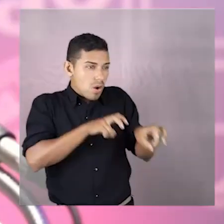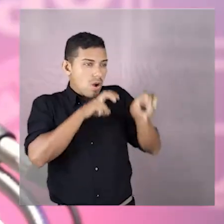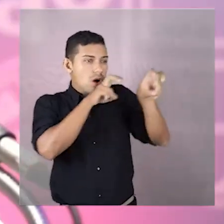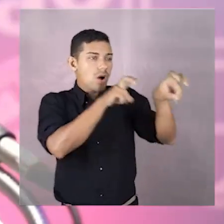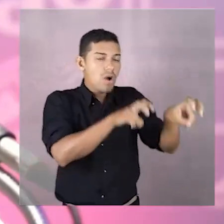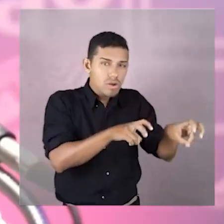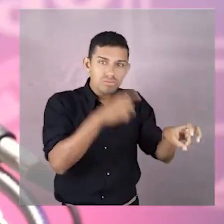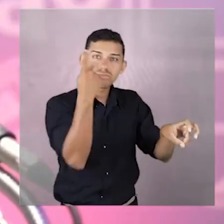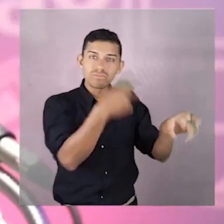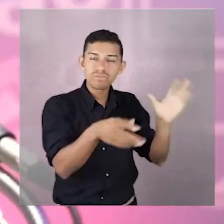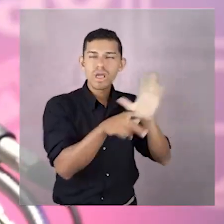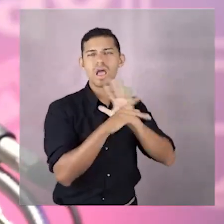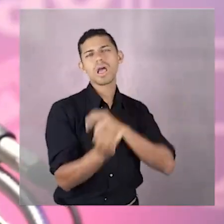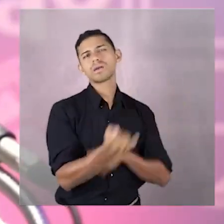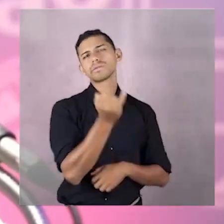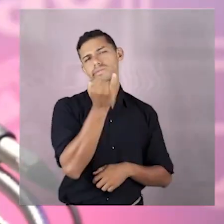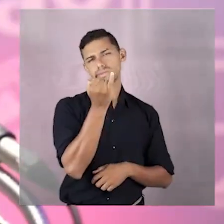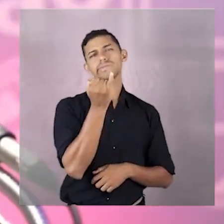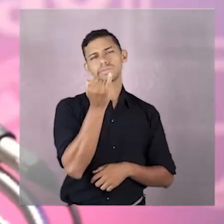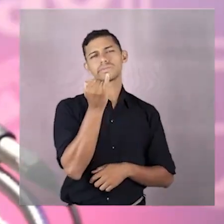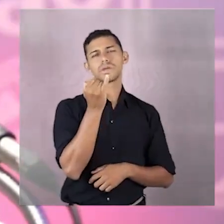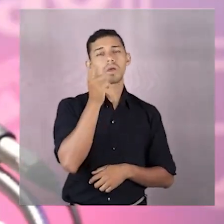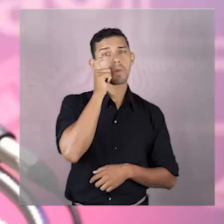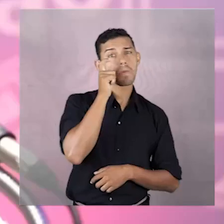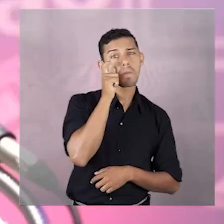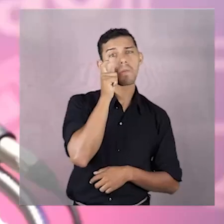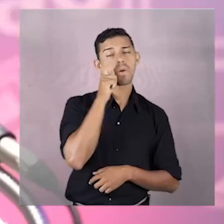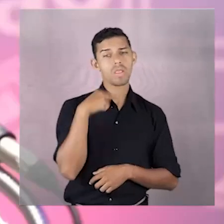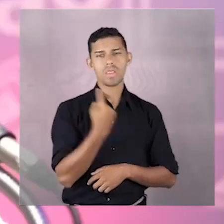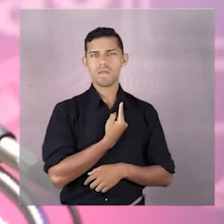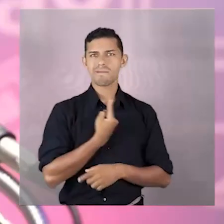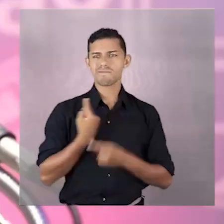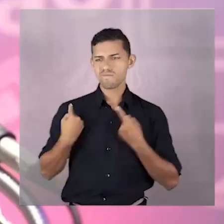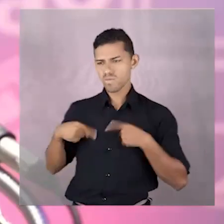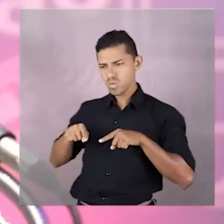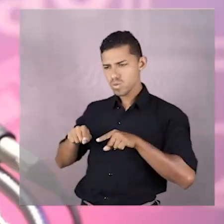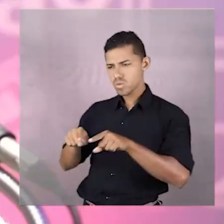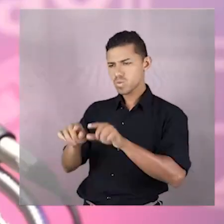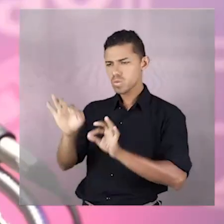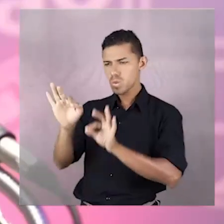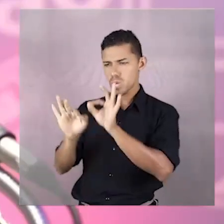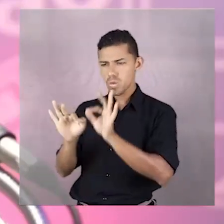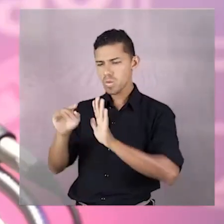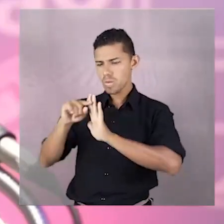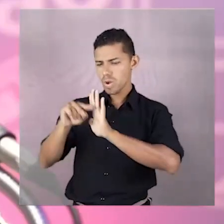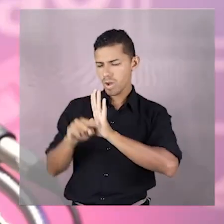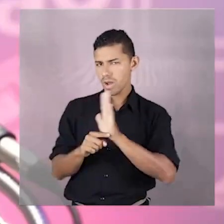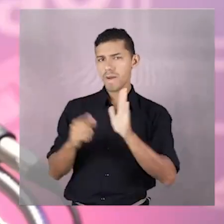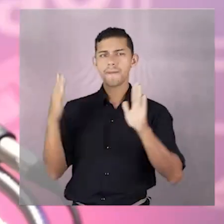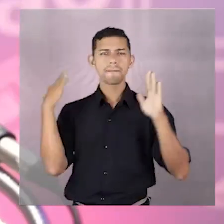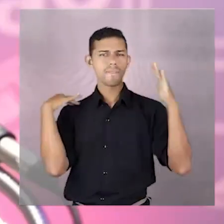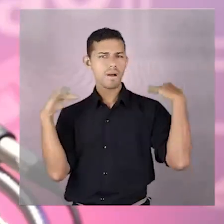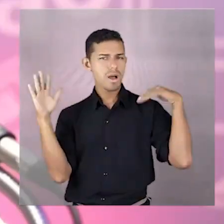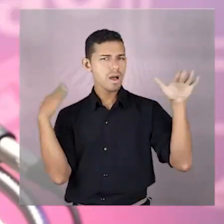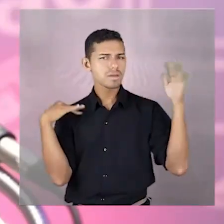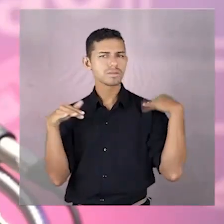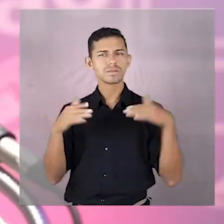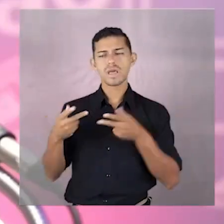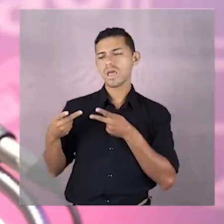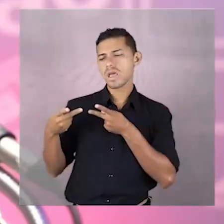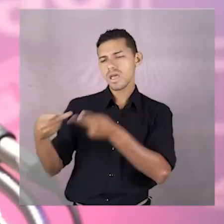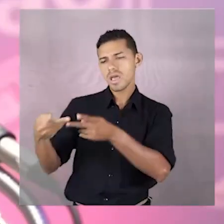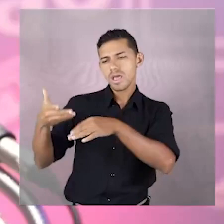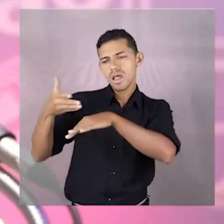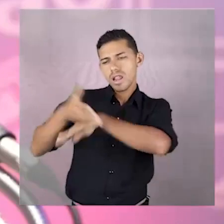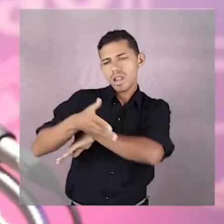é muito interessante. E a gente sempre alinha, né, essa questão do passeio, do lazer, o museu